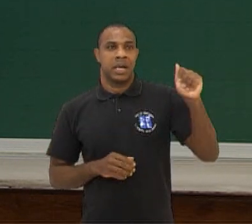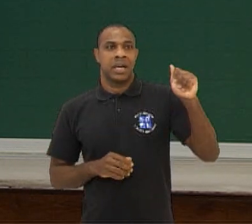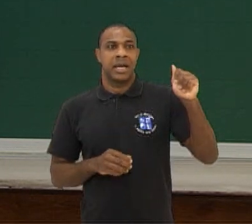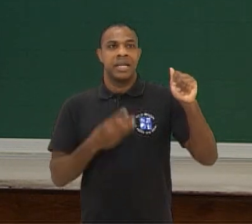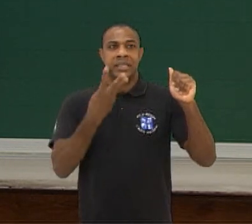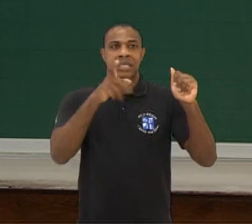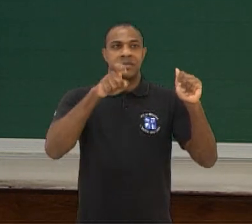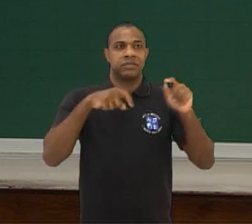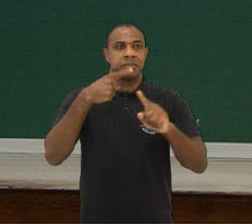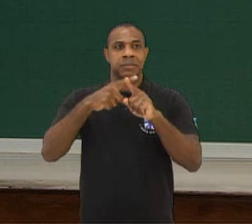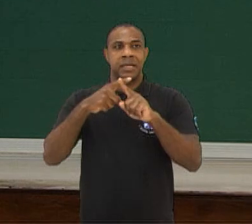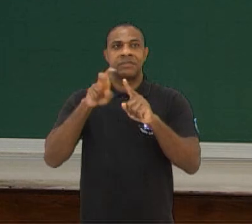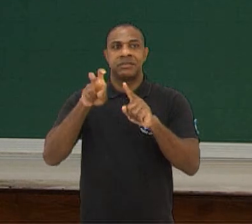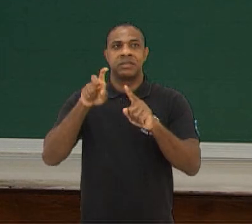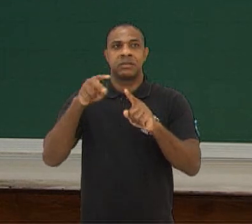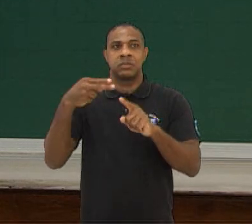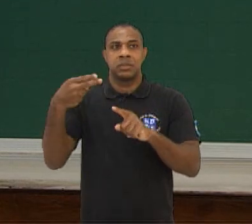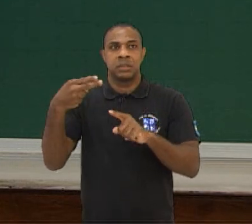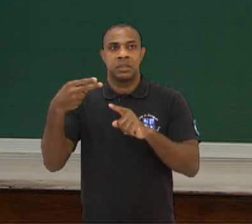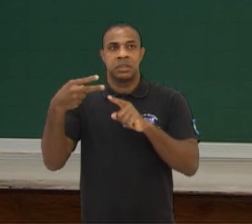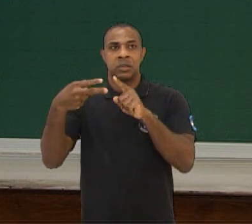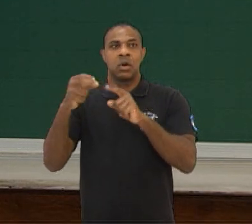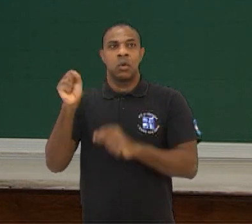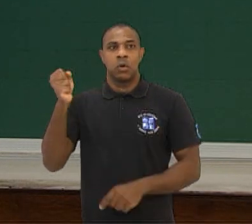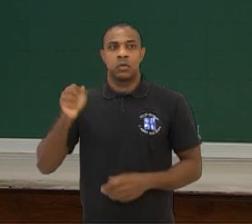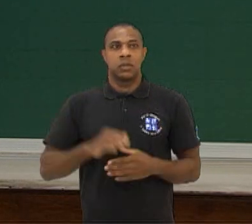5 igual a 8. Letra B,